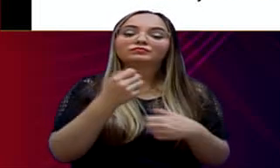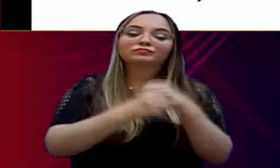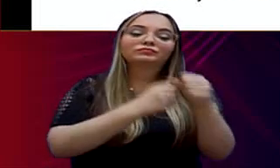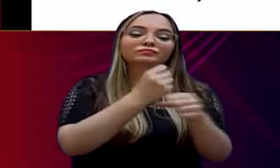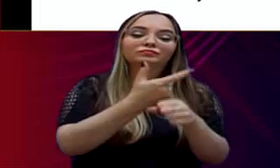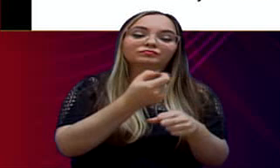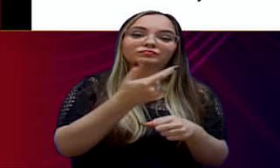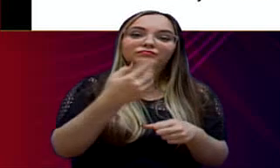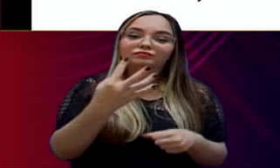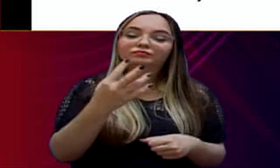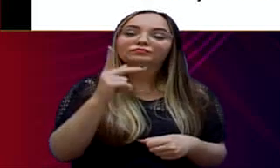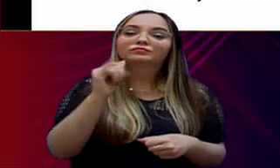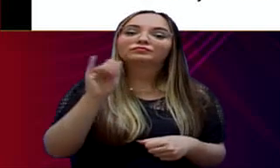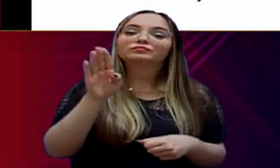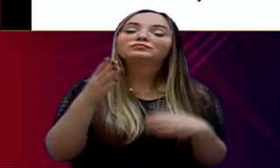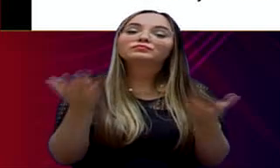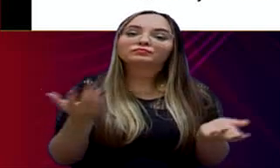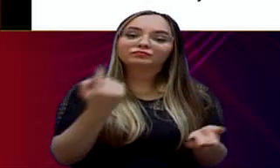de 1,50